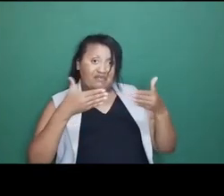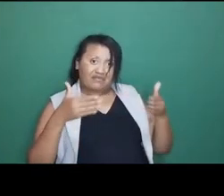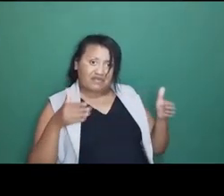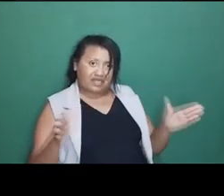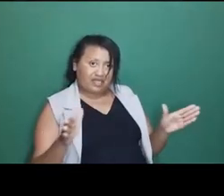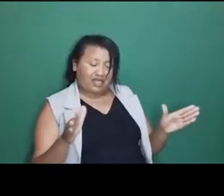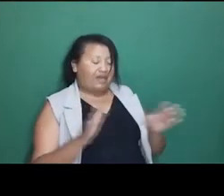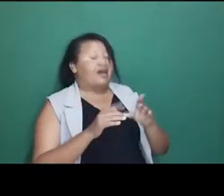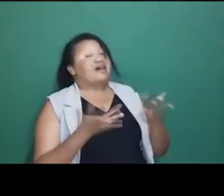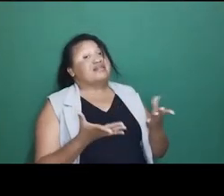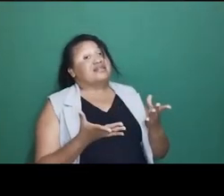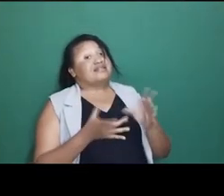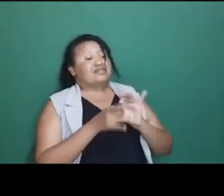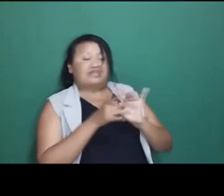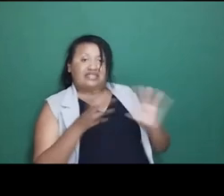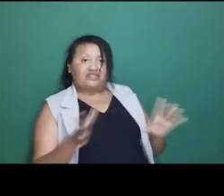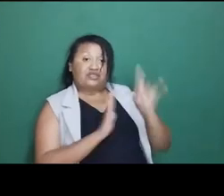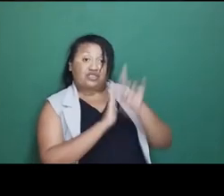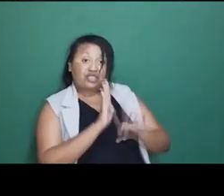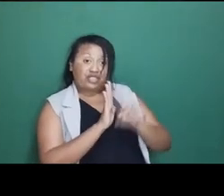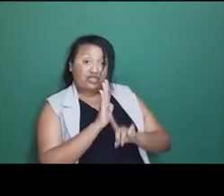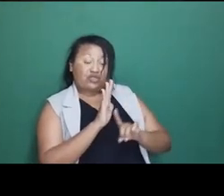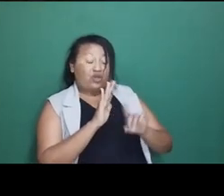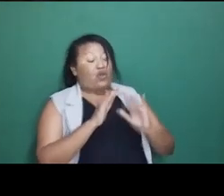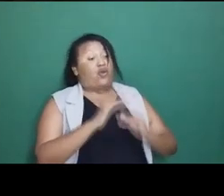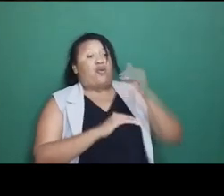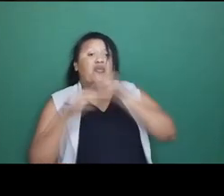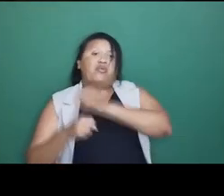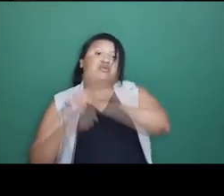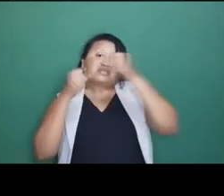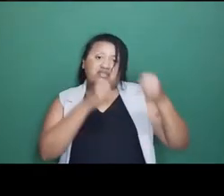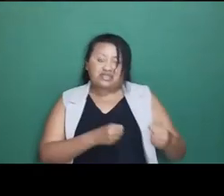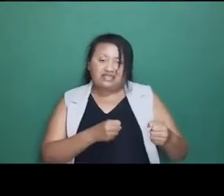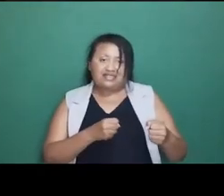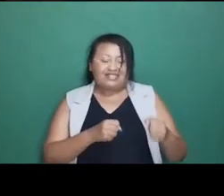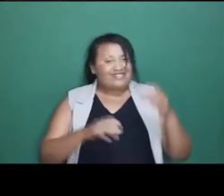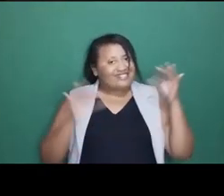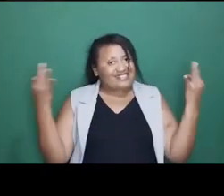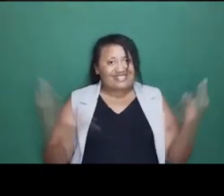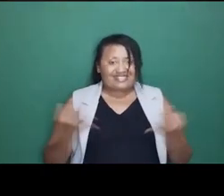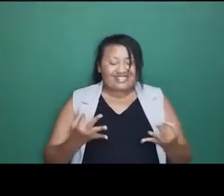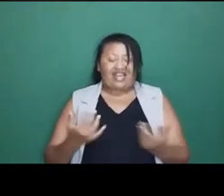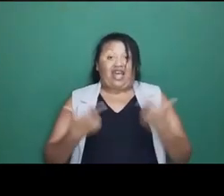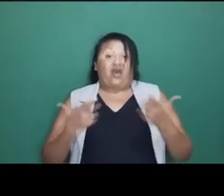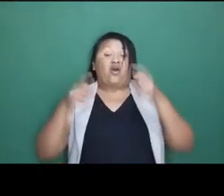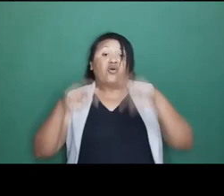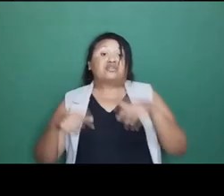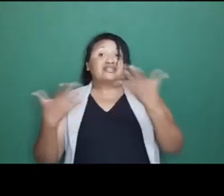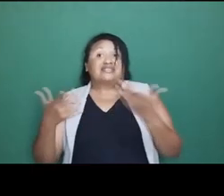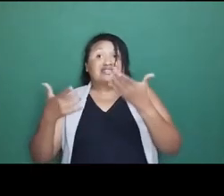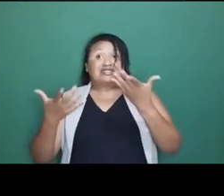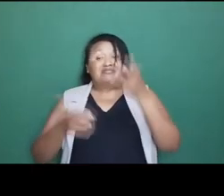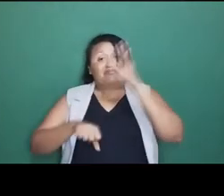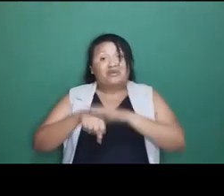dos seus direitos em um poder maior absoluto era que esse estado de caos